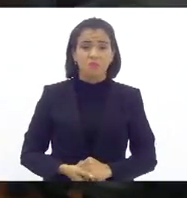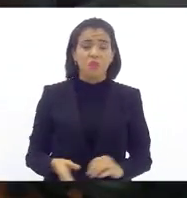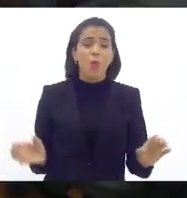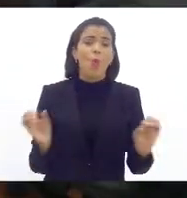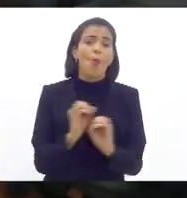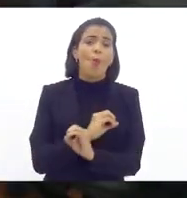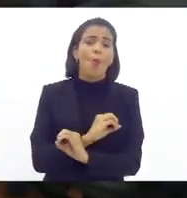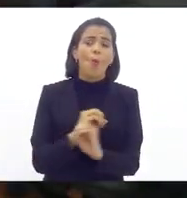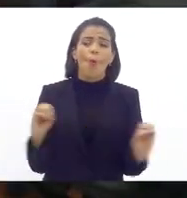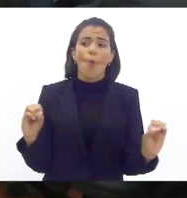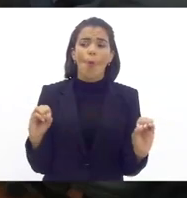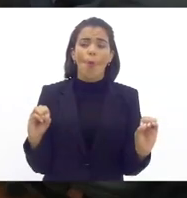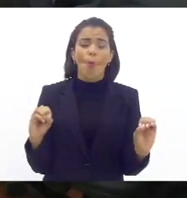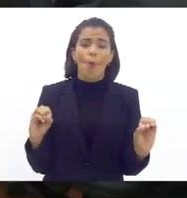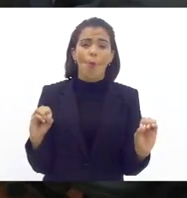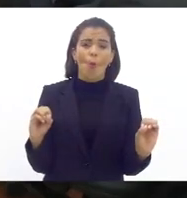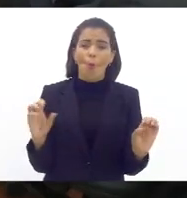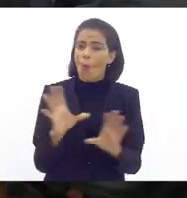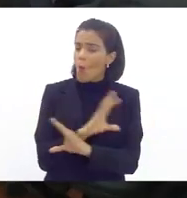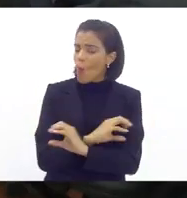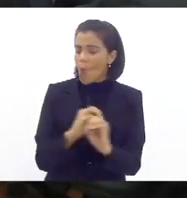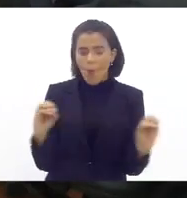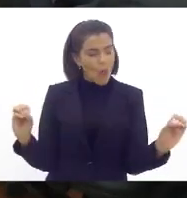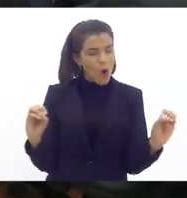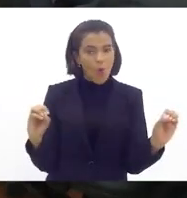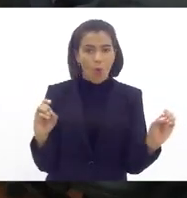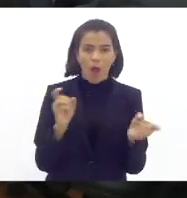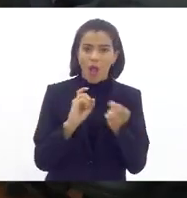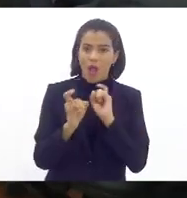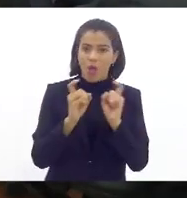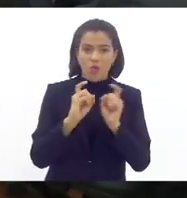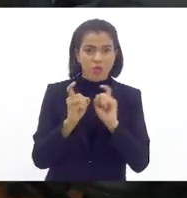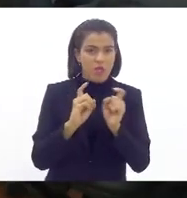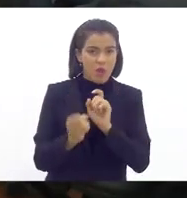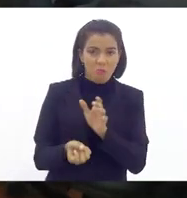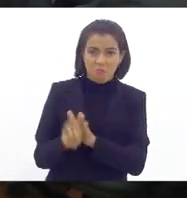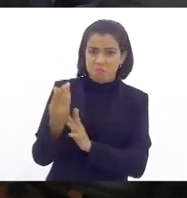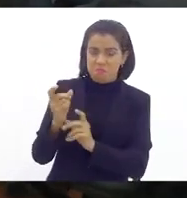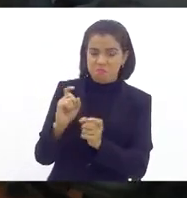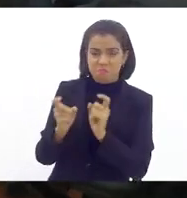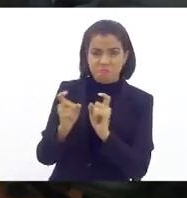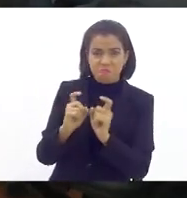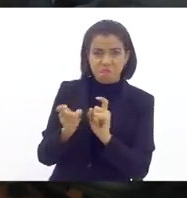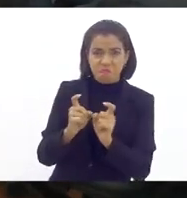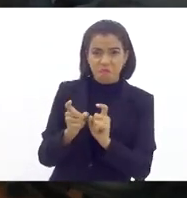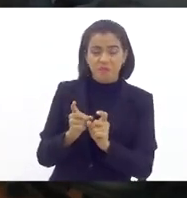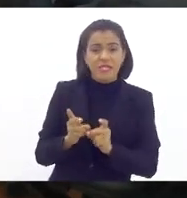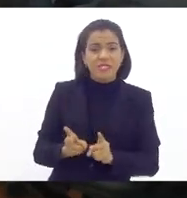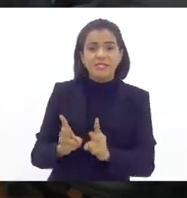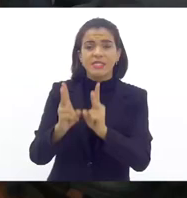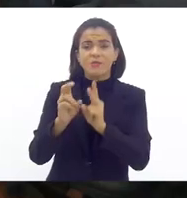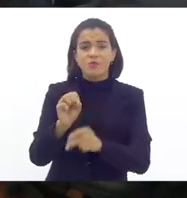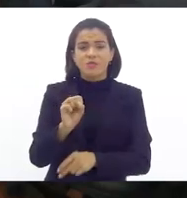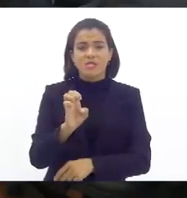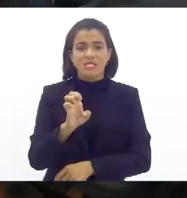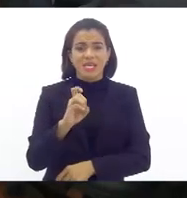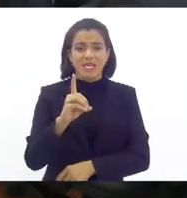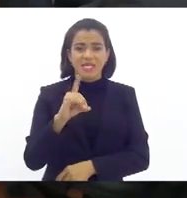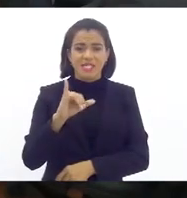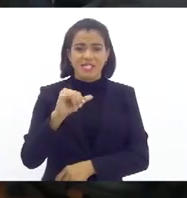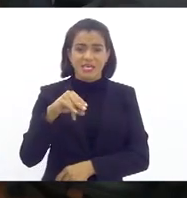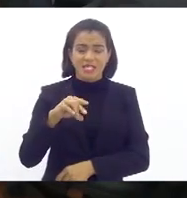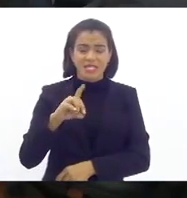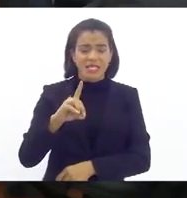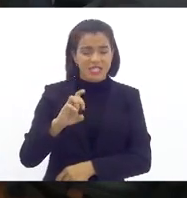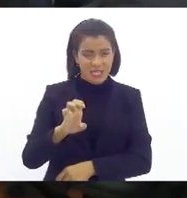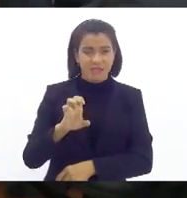Nenhuma. Nenhuma reunião nós conseguimos ter. Todas as... O CEDINE tem um prêmio há cinco anos que é